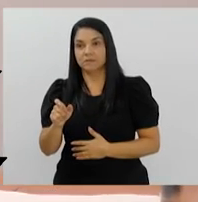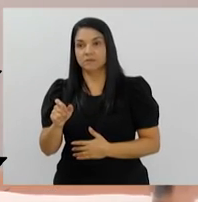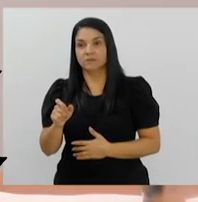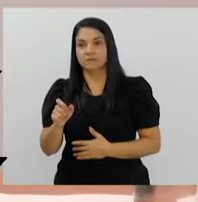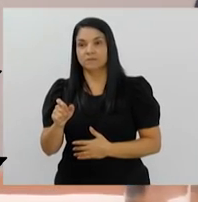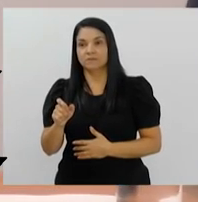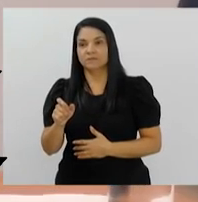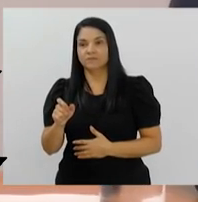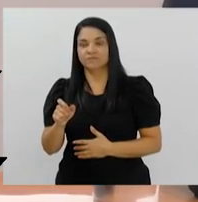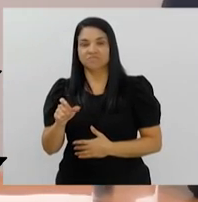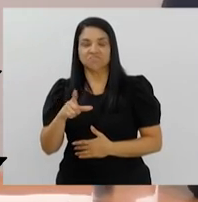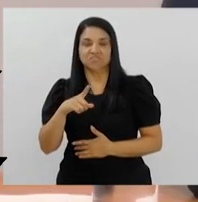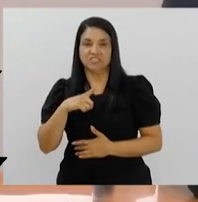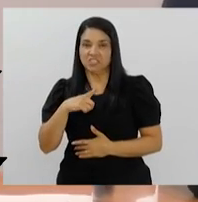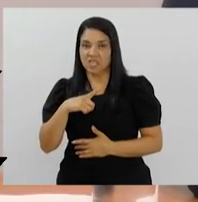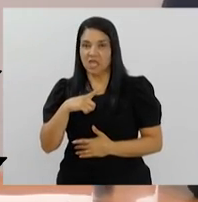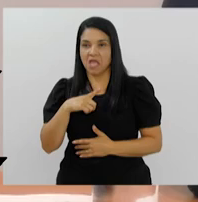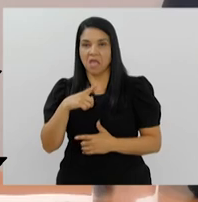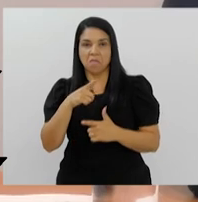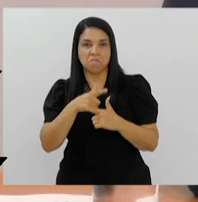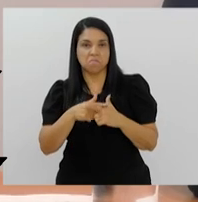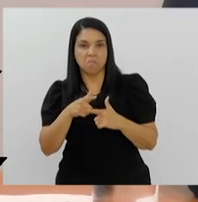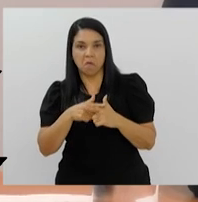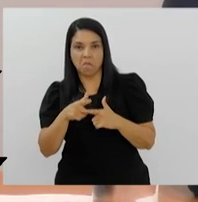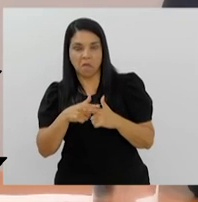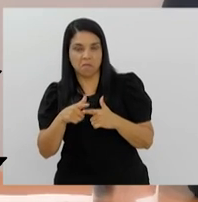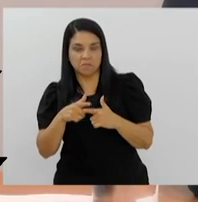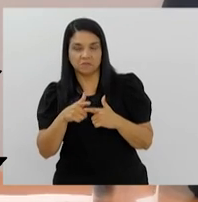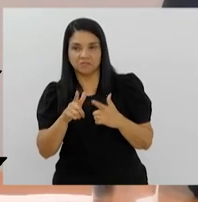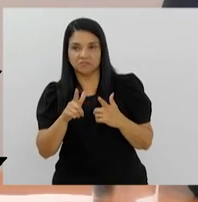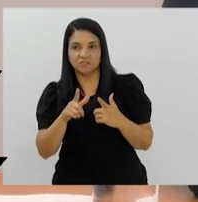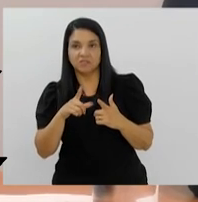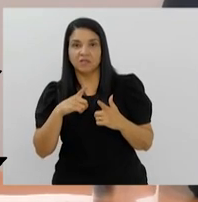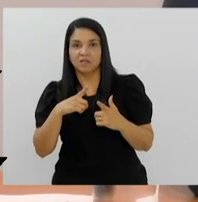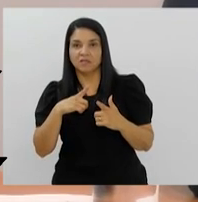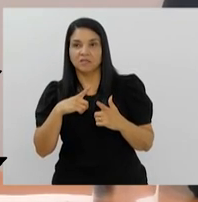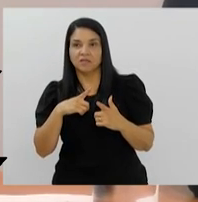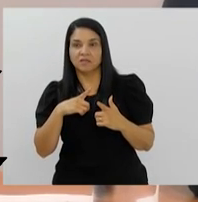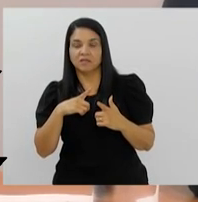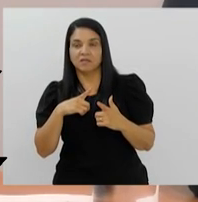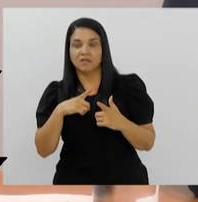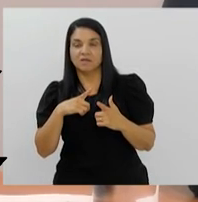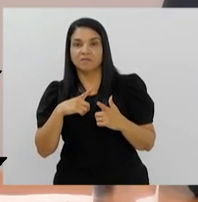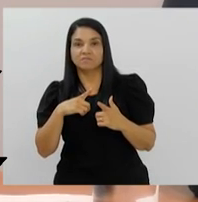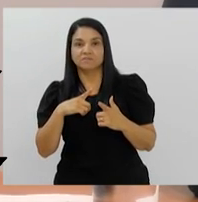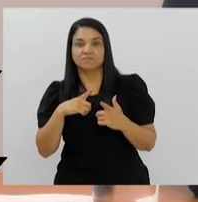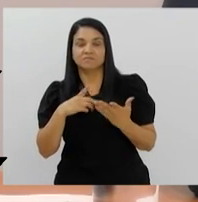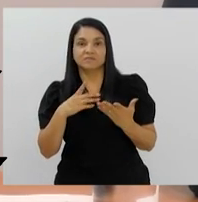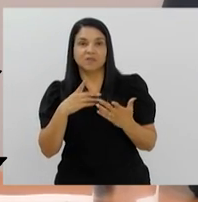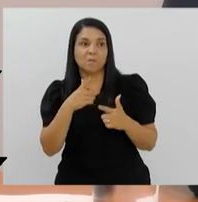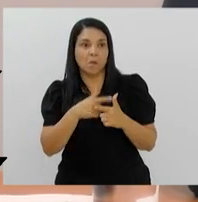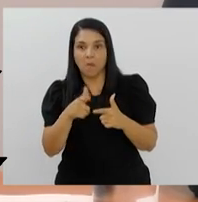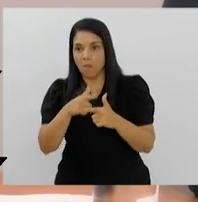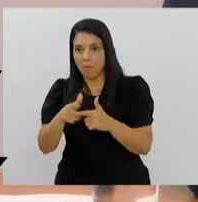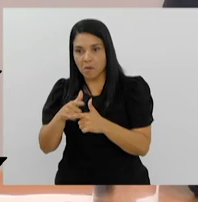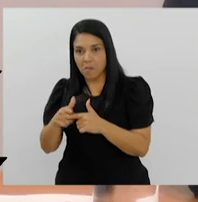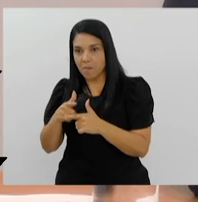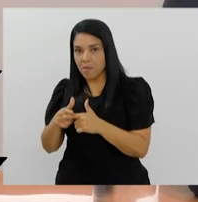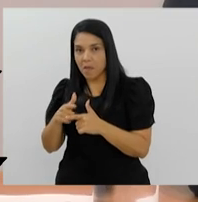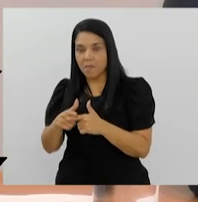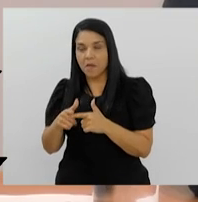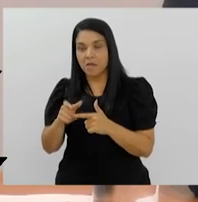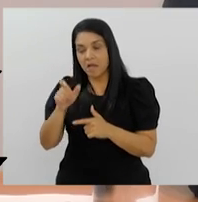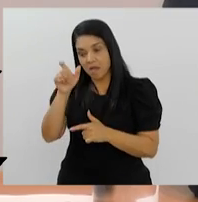porco cabeça de porco fusinho de porco ou é porco ou é feijoada não tem outra coisa não pode ser a aparência da